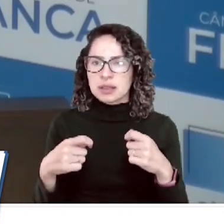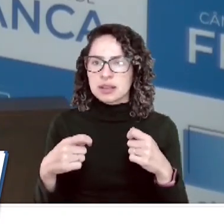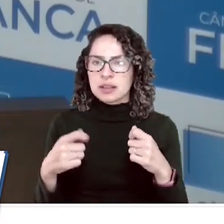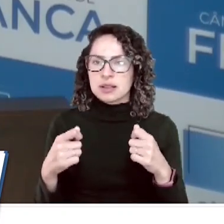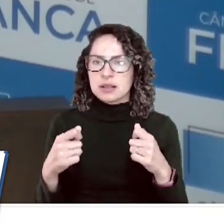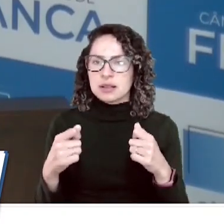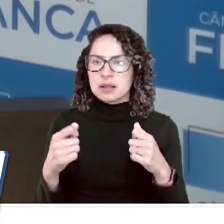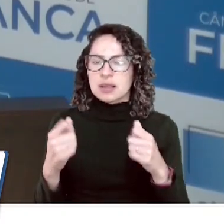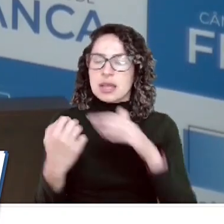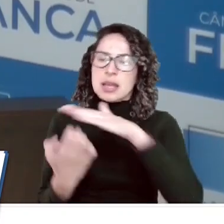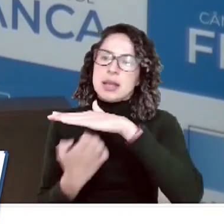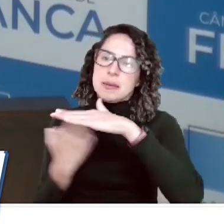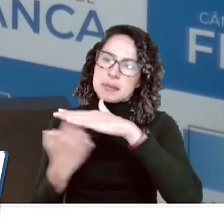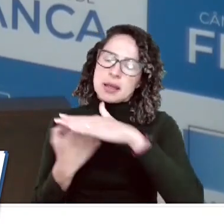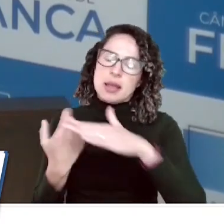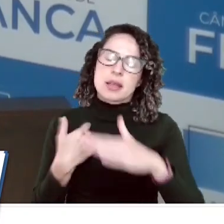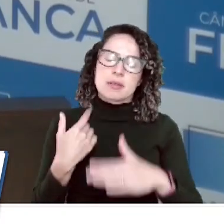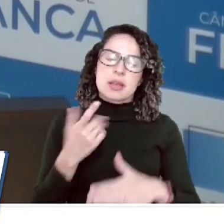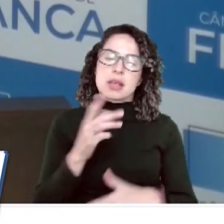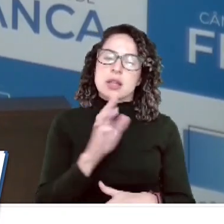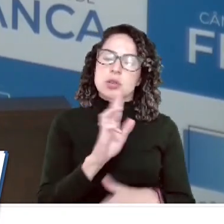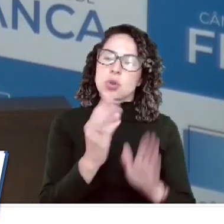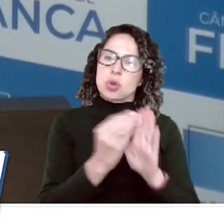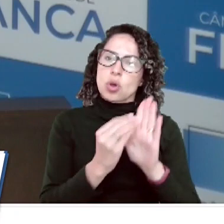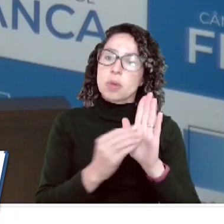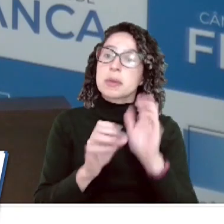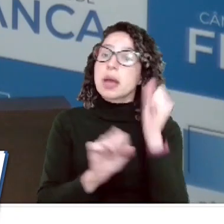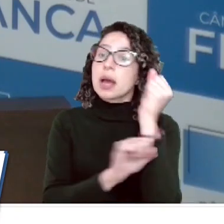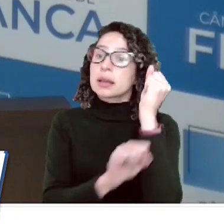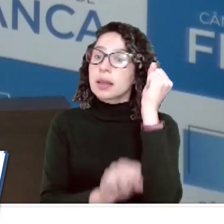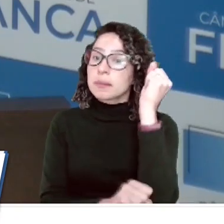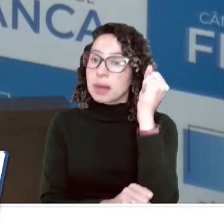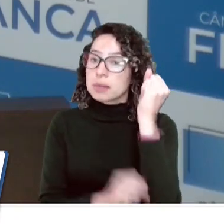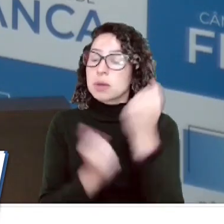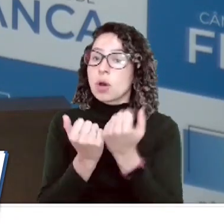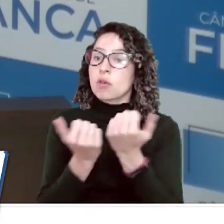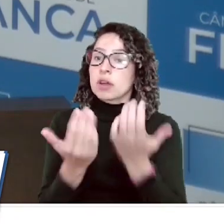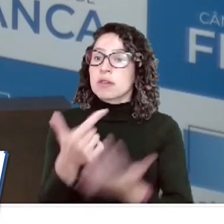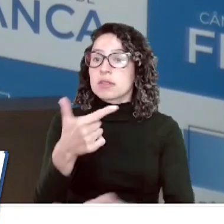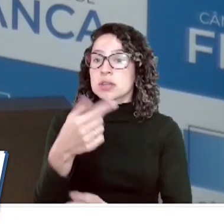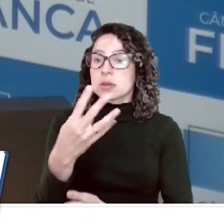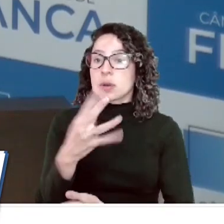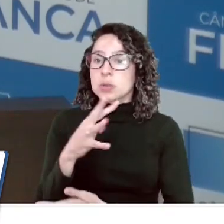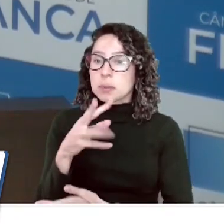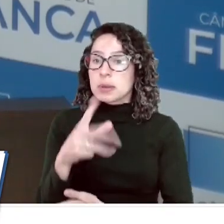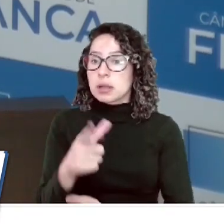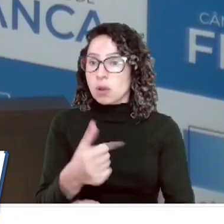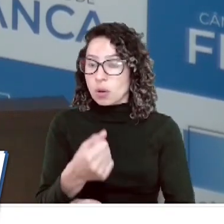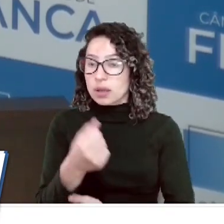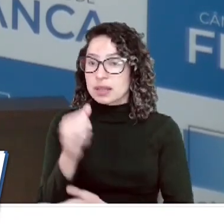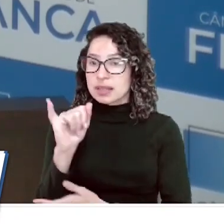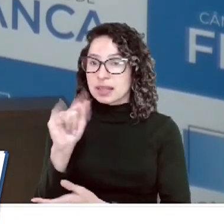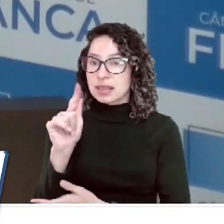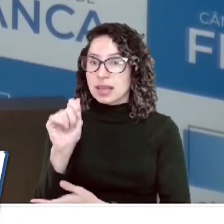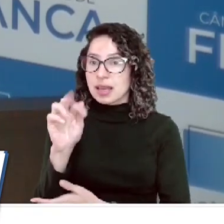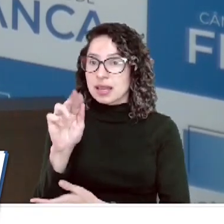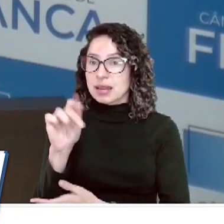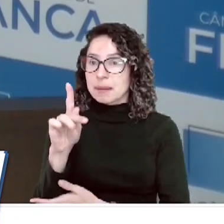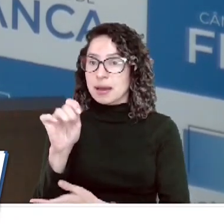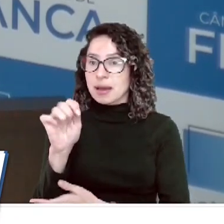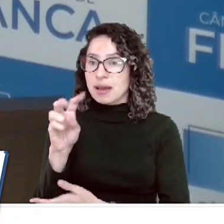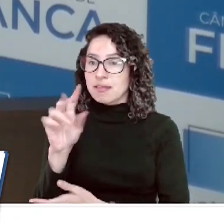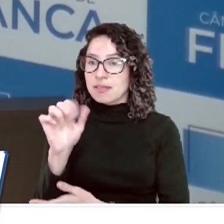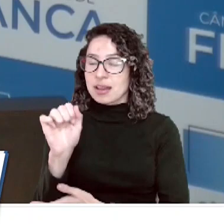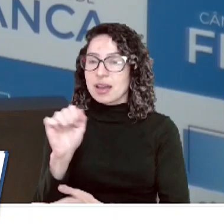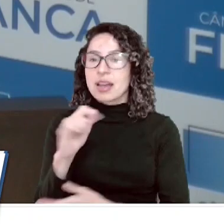as empresas vêm, dão os seus lances, e a Sabesp ofereceu 24 milhões pelo sistema Igarapava, para continuar em Igarapava, e